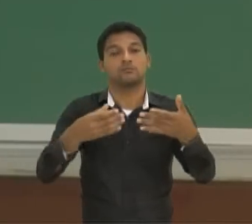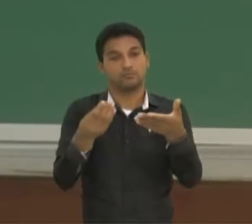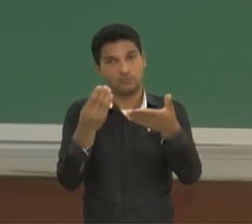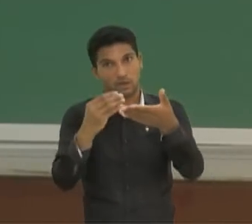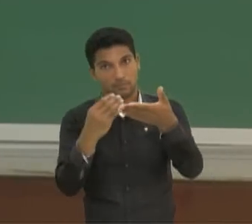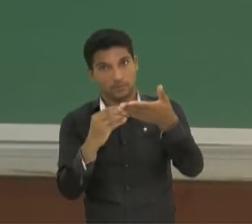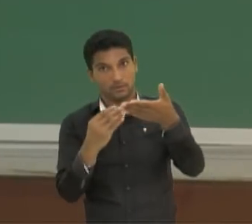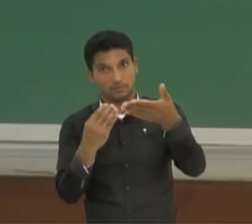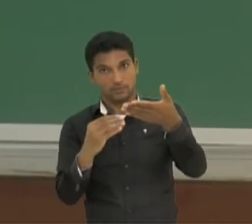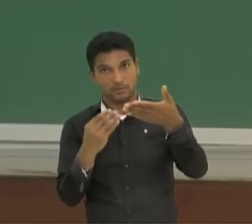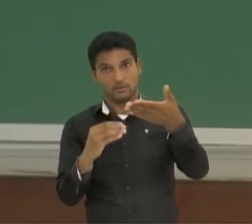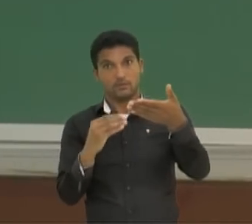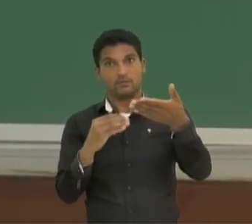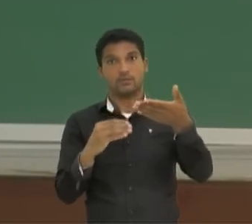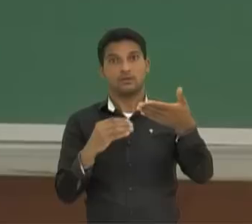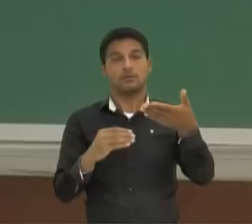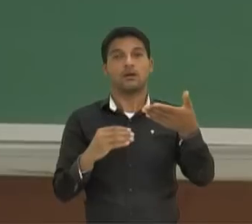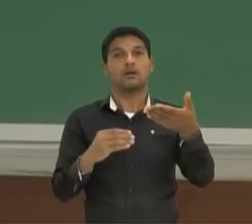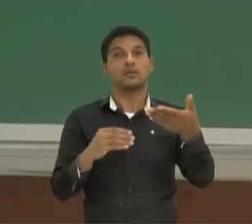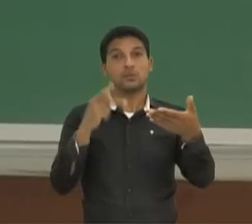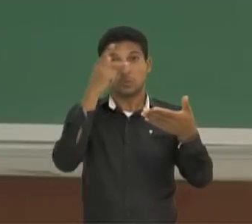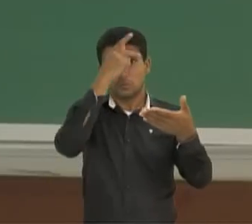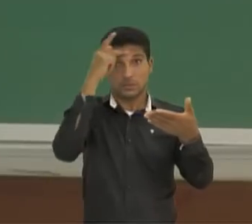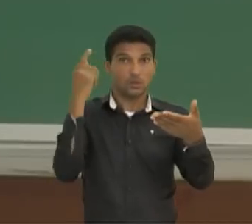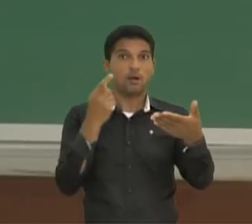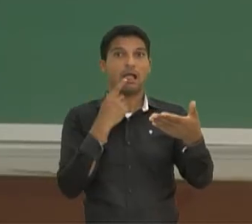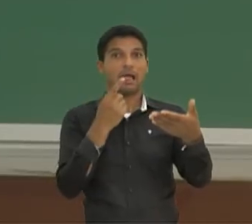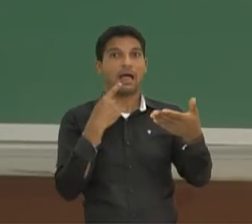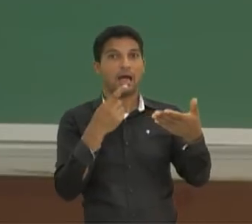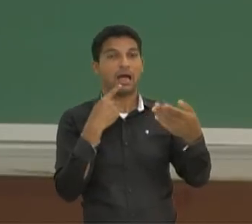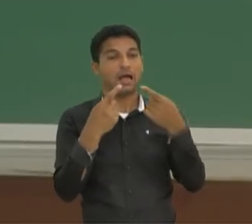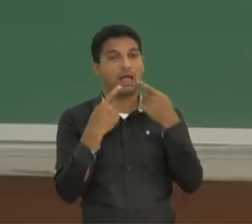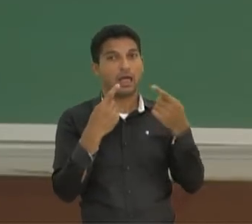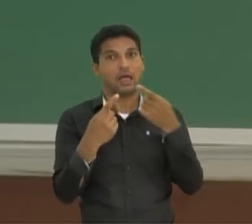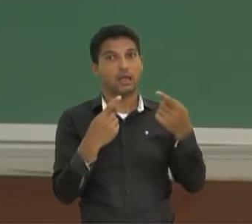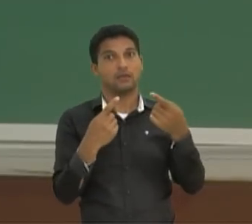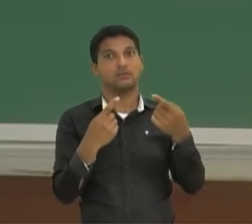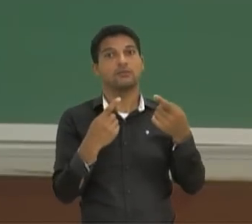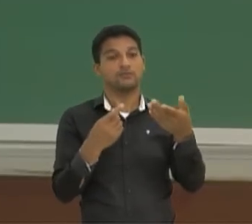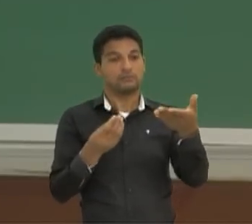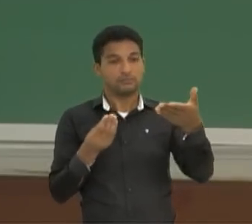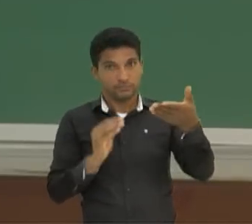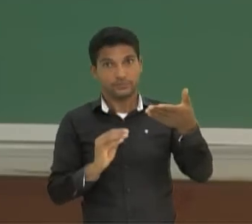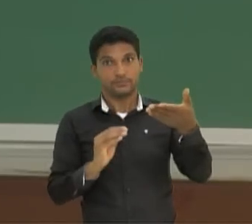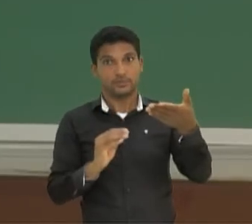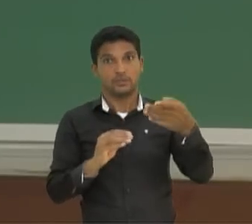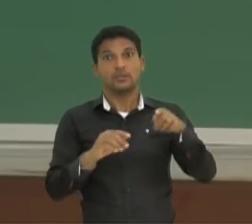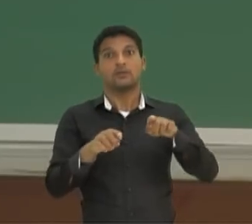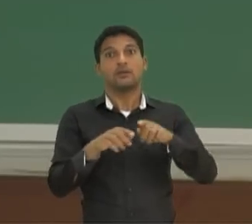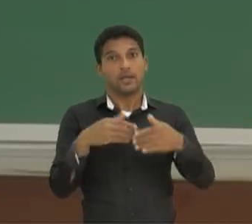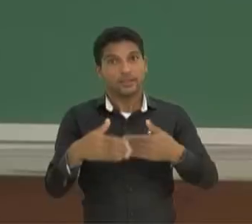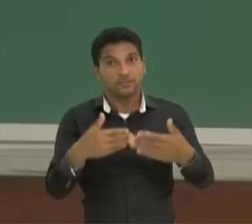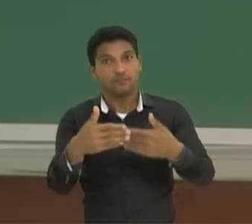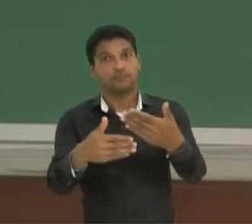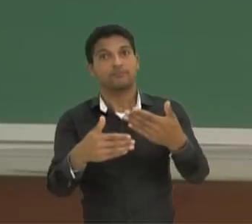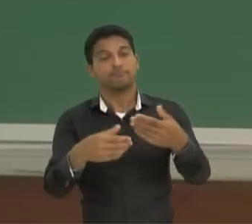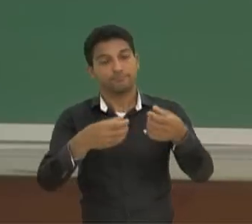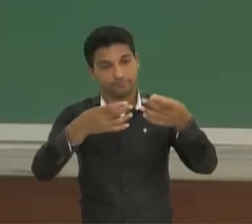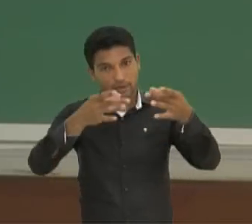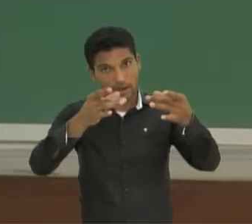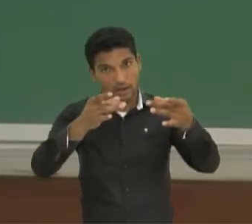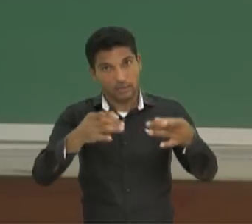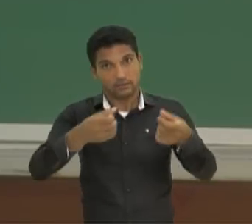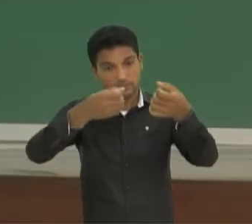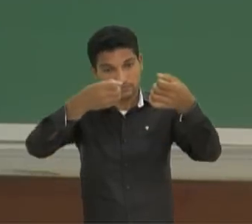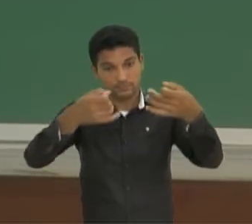a pessoa que escreveu, o reclamante, trazia fundamentação jurídica, inclusive, para reivindicar o direito, né, de ter